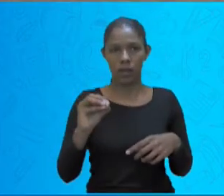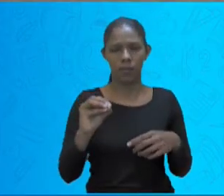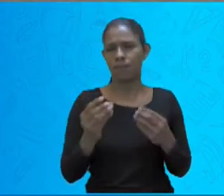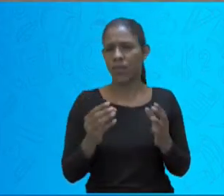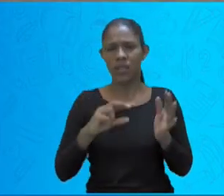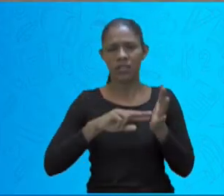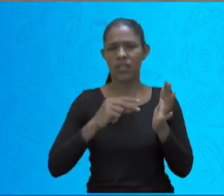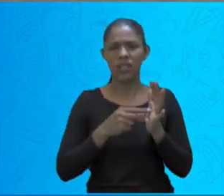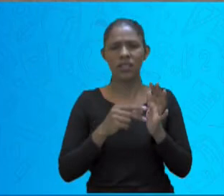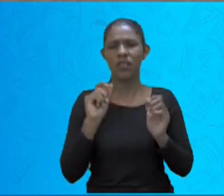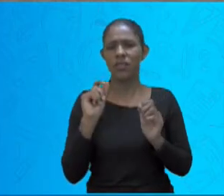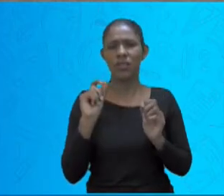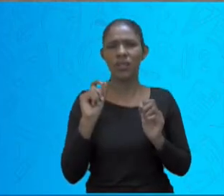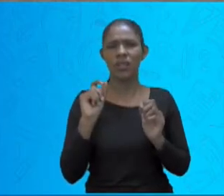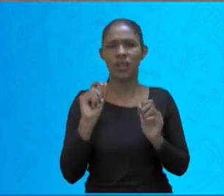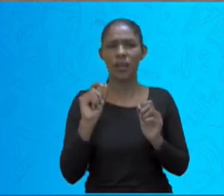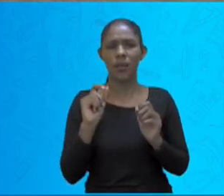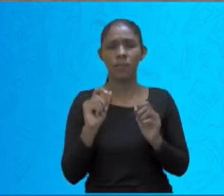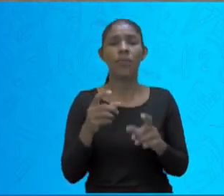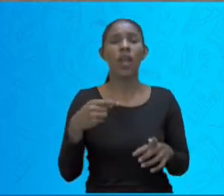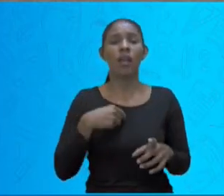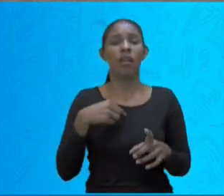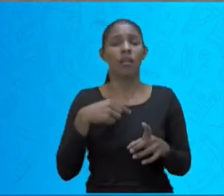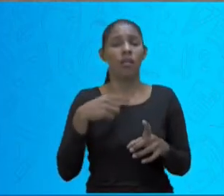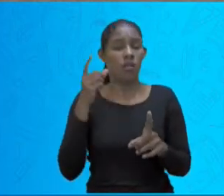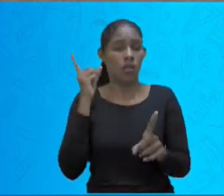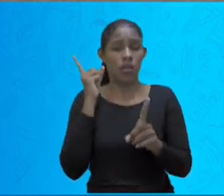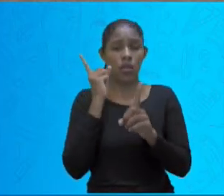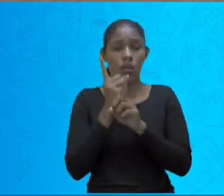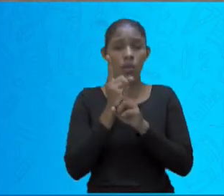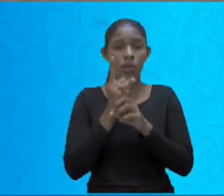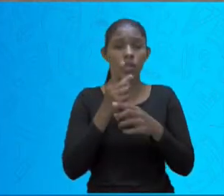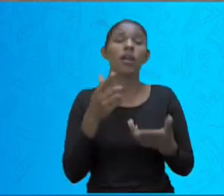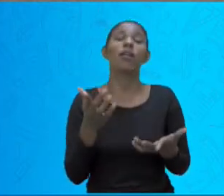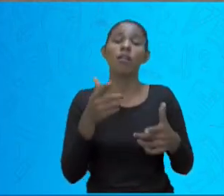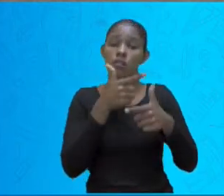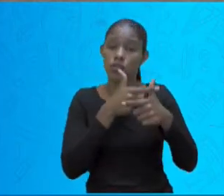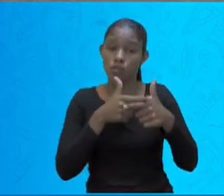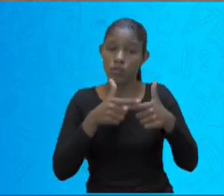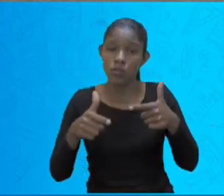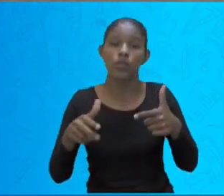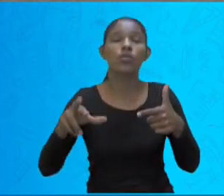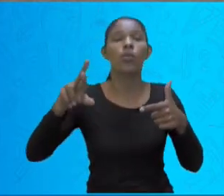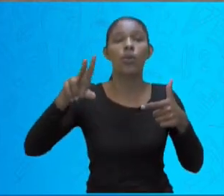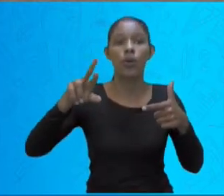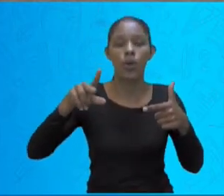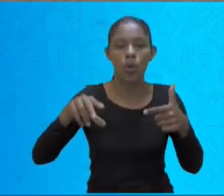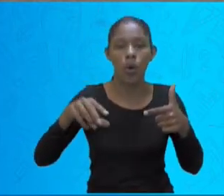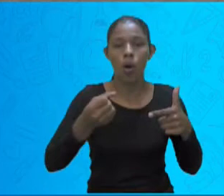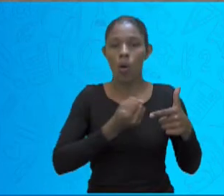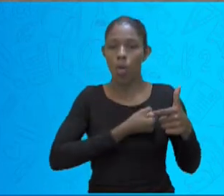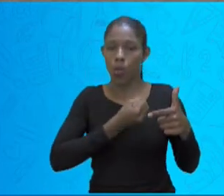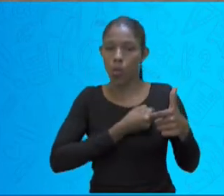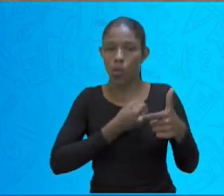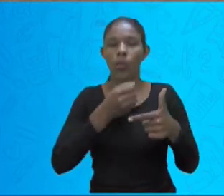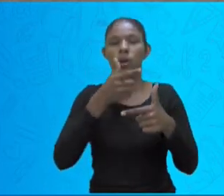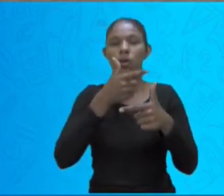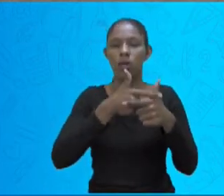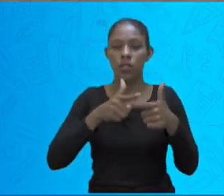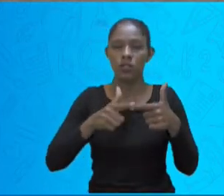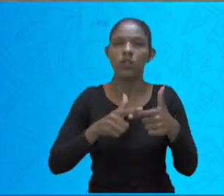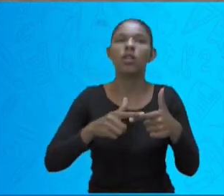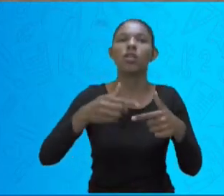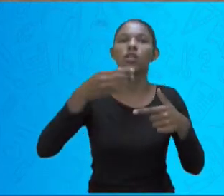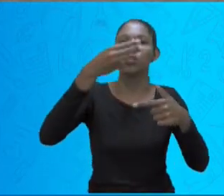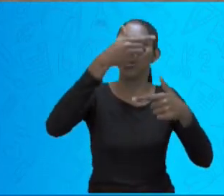Quer dizer que eu encontrei um divisor comum do índice e do expoente, o número que divide o índice e o expoente ao